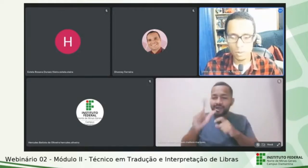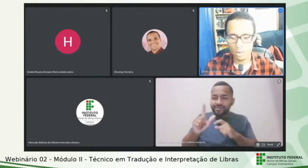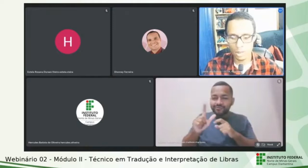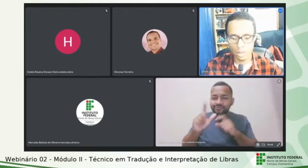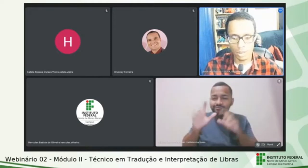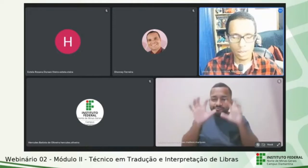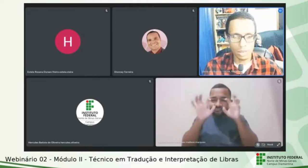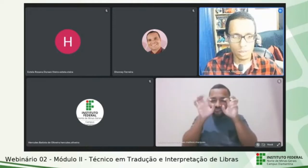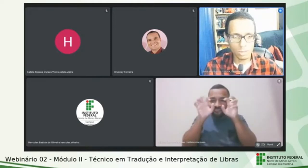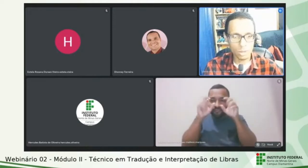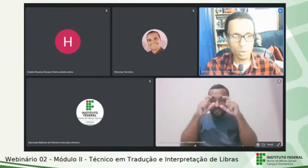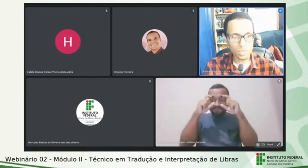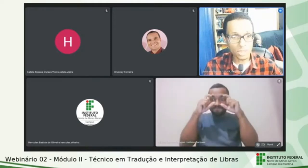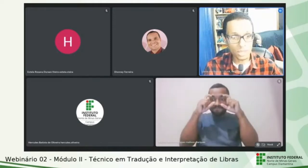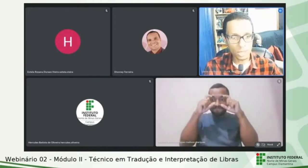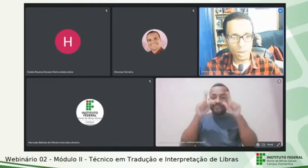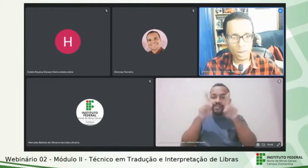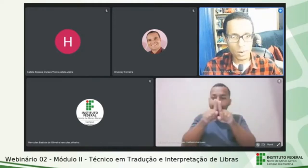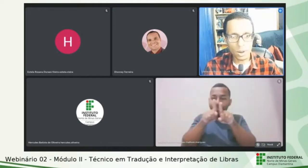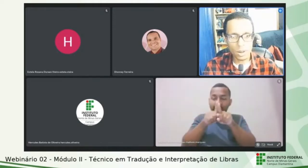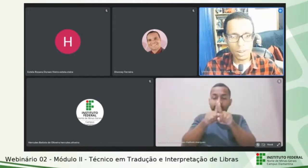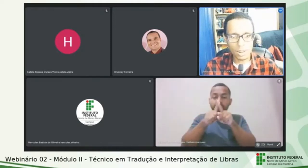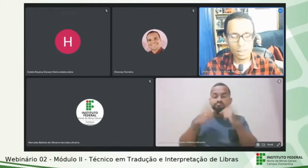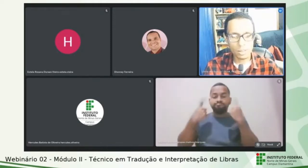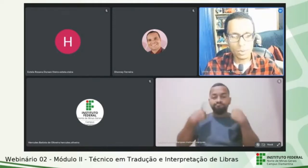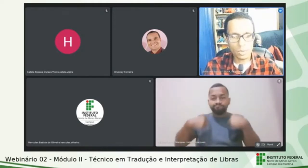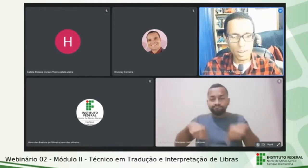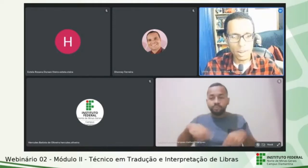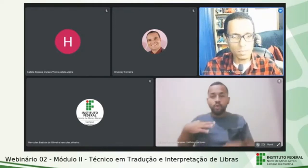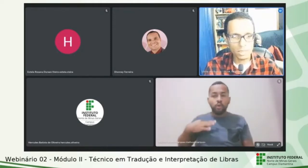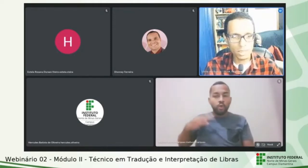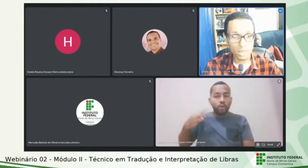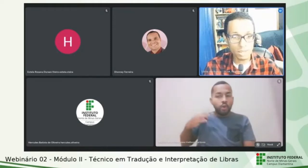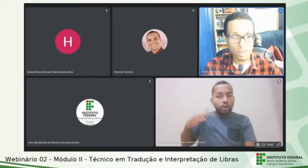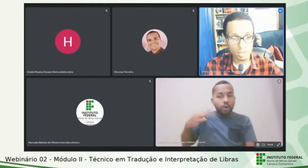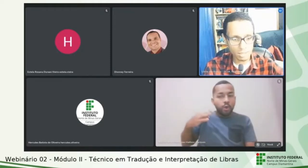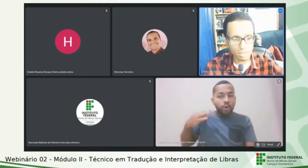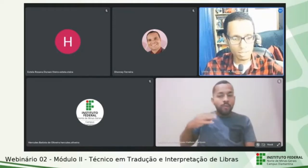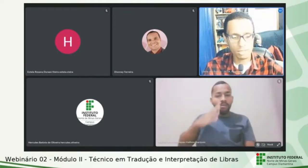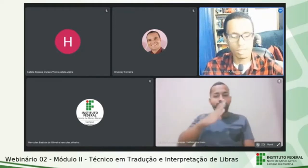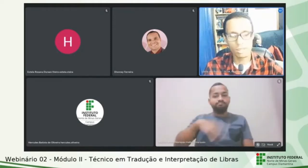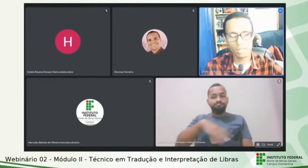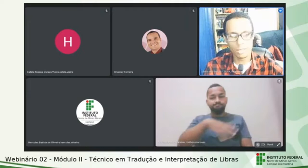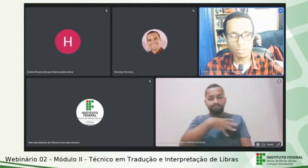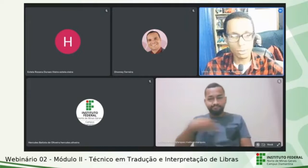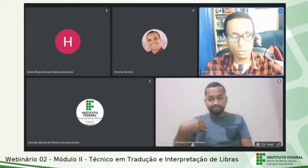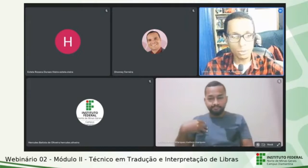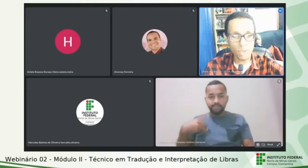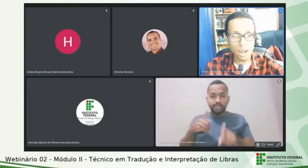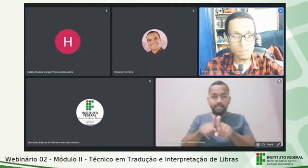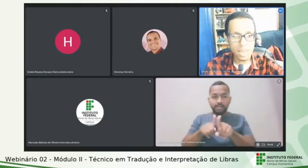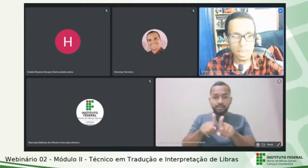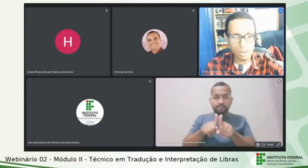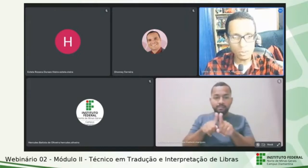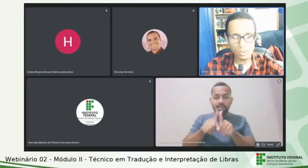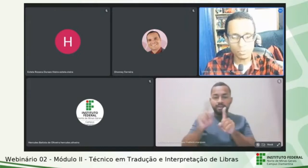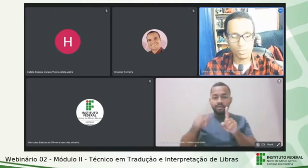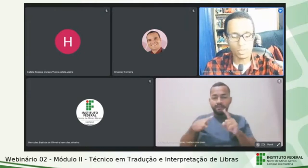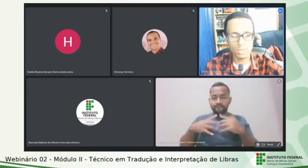grau. Estou vestido agora com uma camisa xadrez de fundo